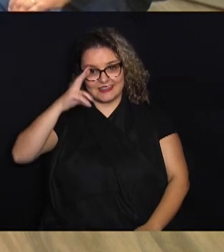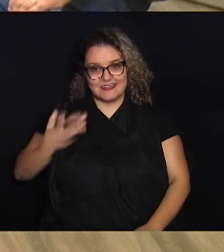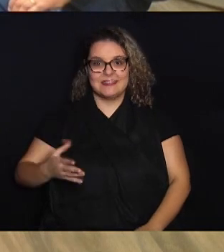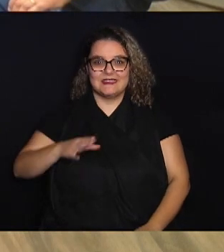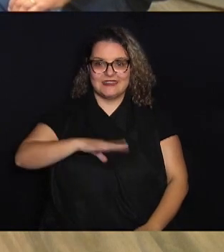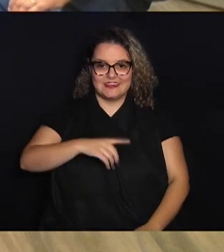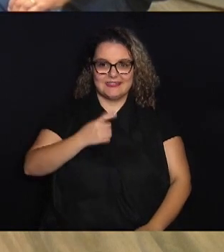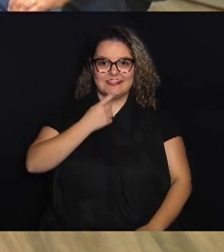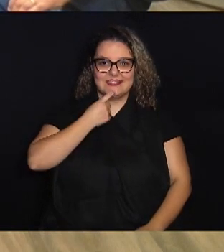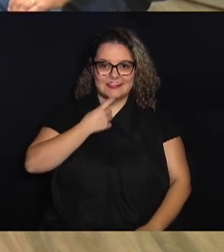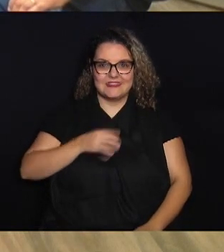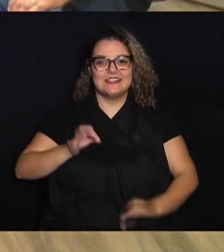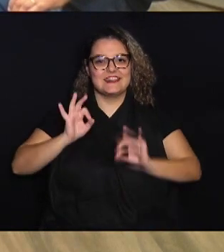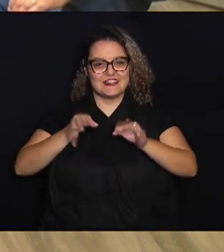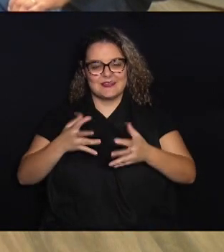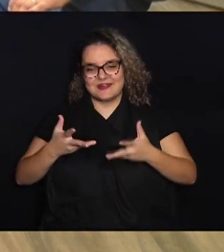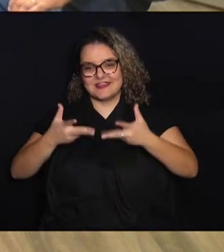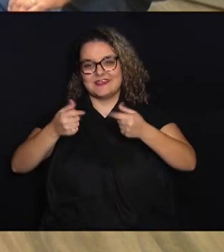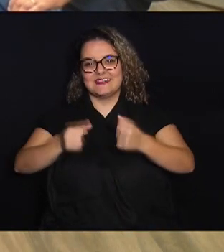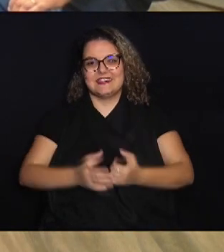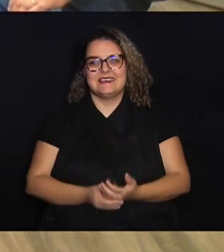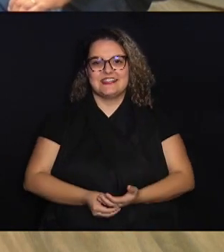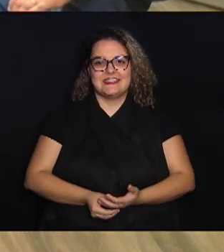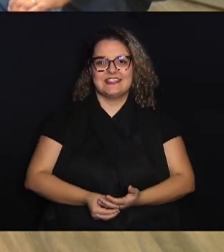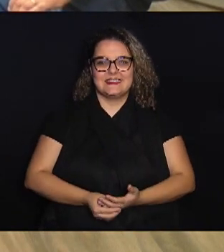Isso é certamente espetacular, né?